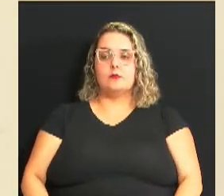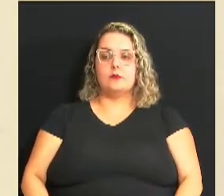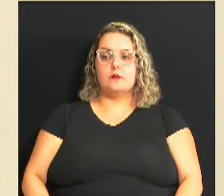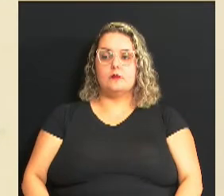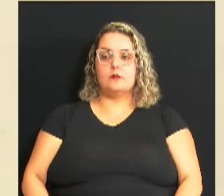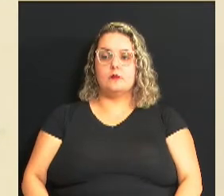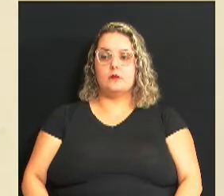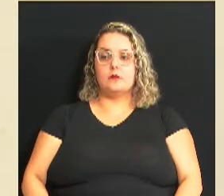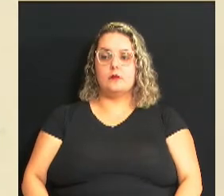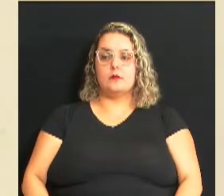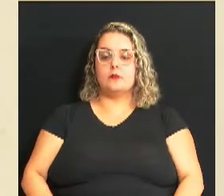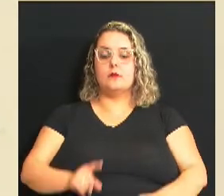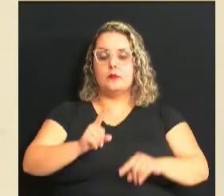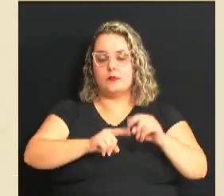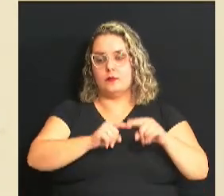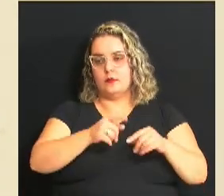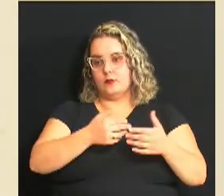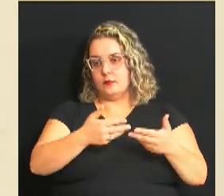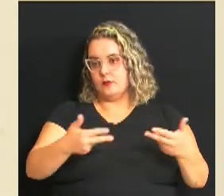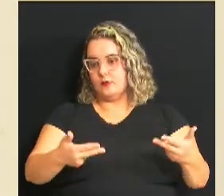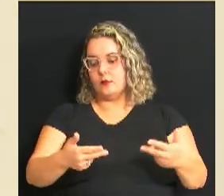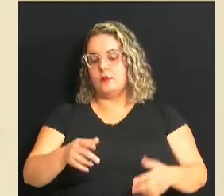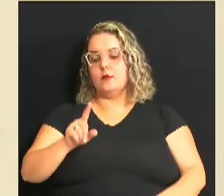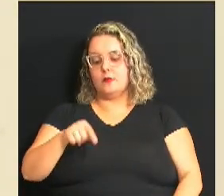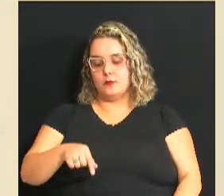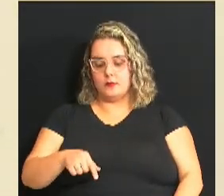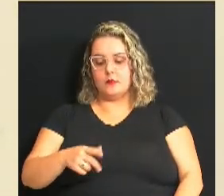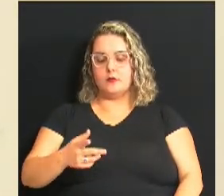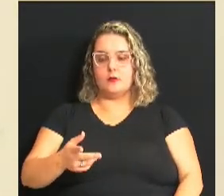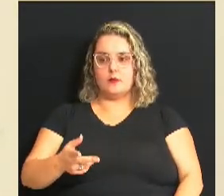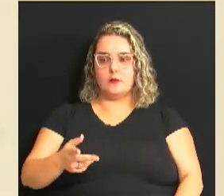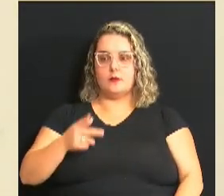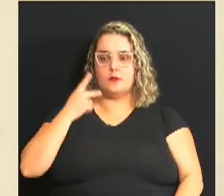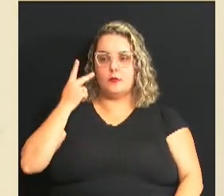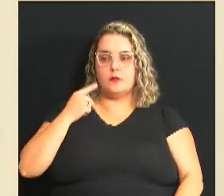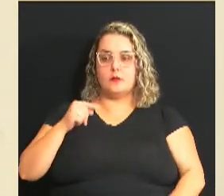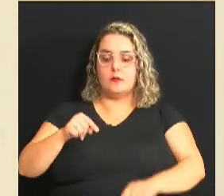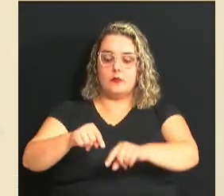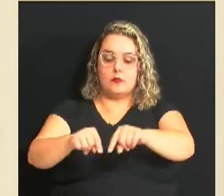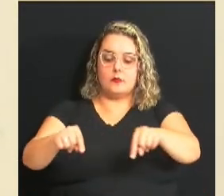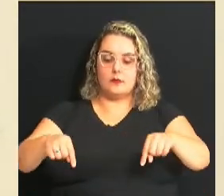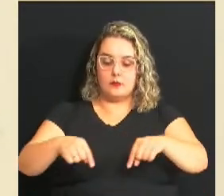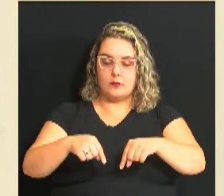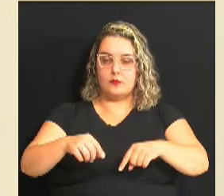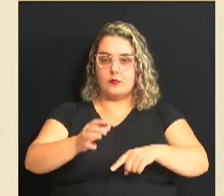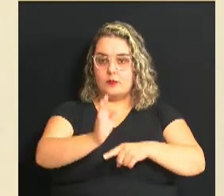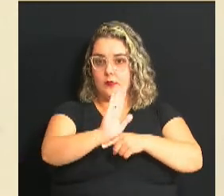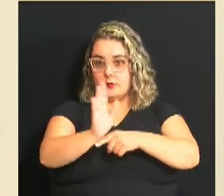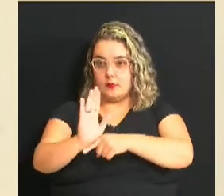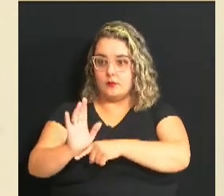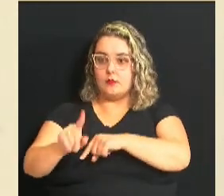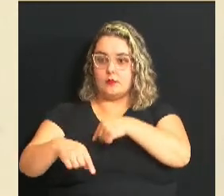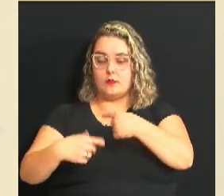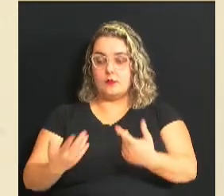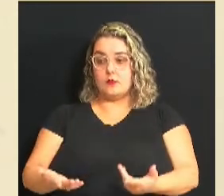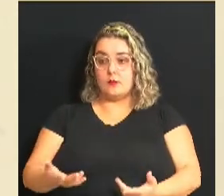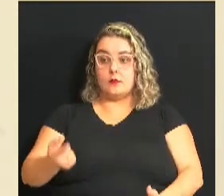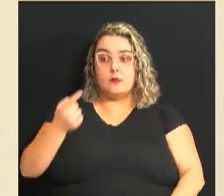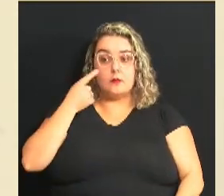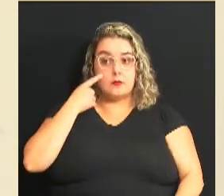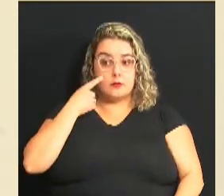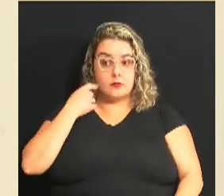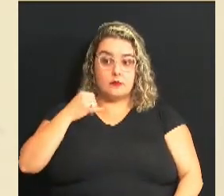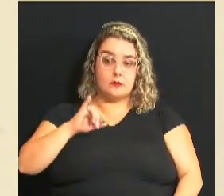um equipamento, é uma política, a sala de exibição é uma outra, né, mas eu queria ver se nós